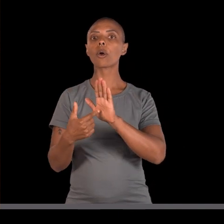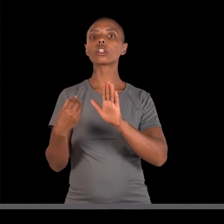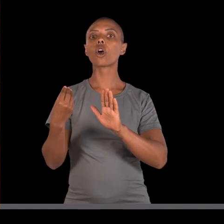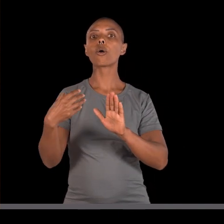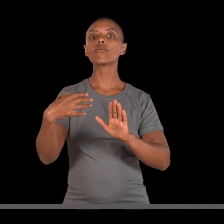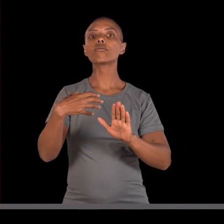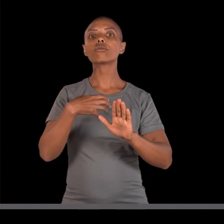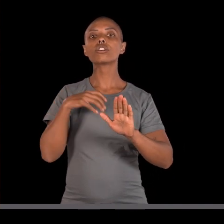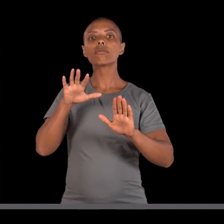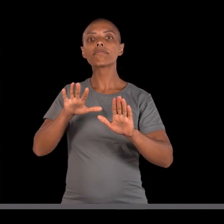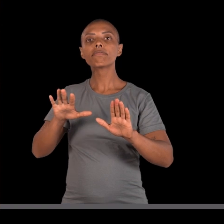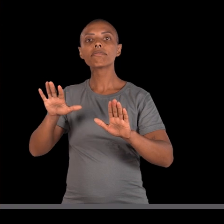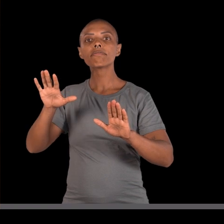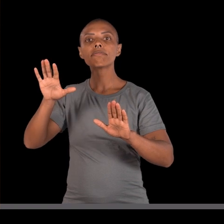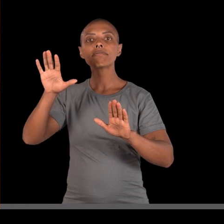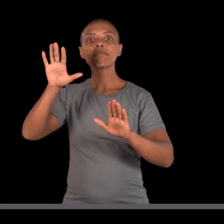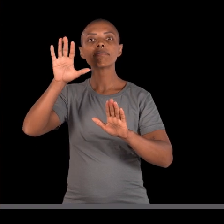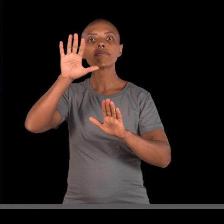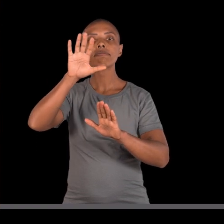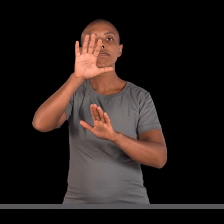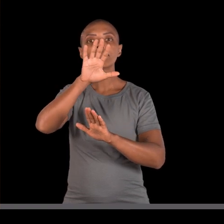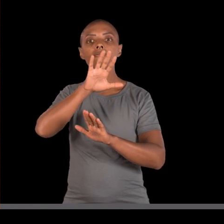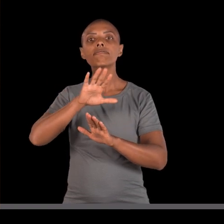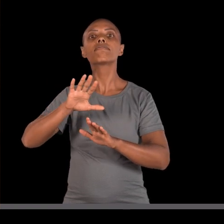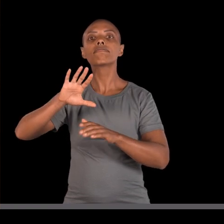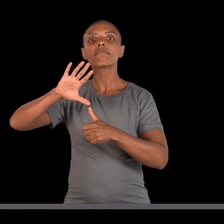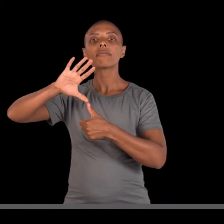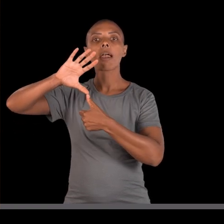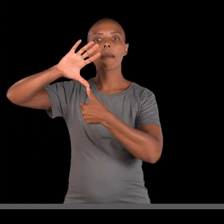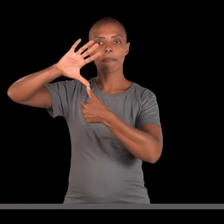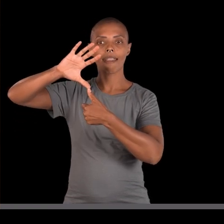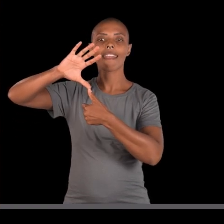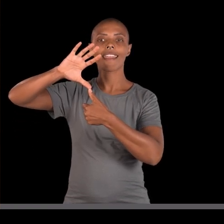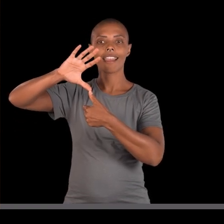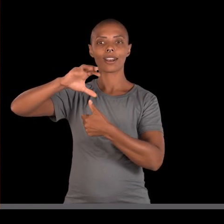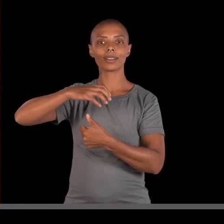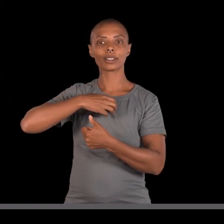vai ter Canadá, Estados Unidos e México. E você vai ter